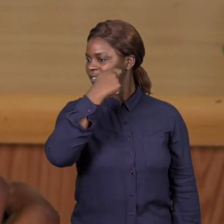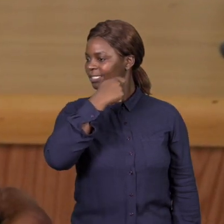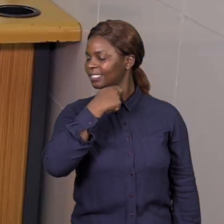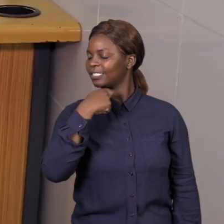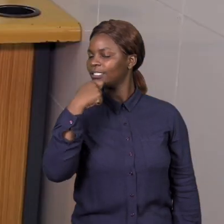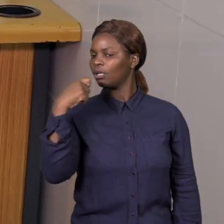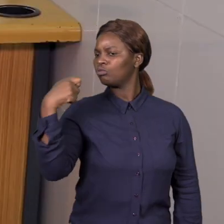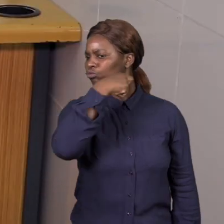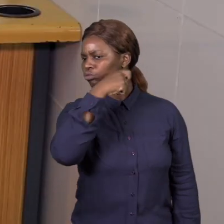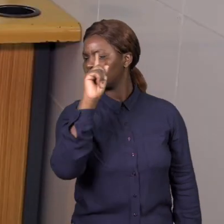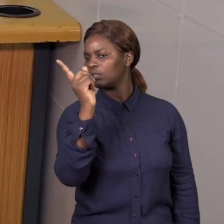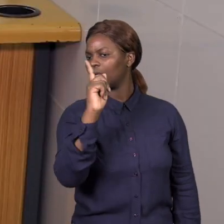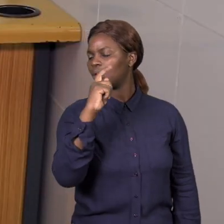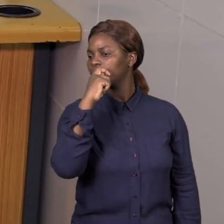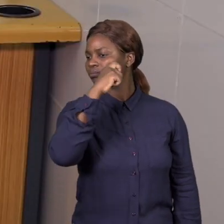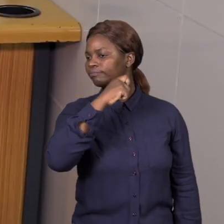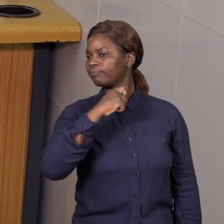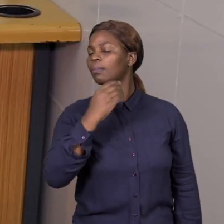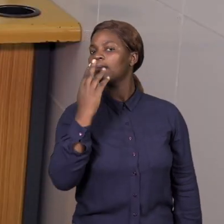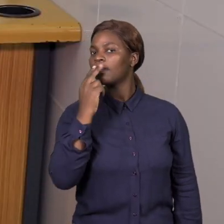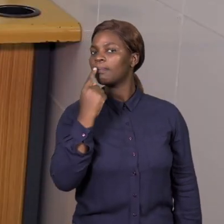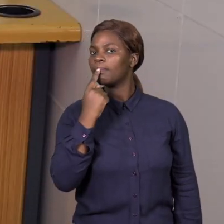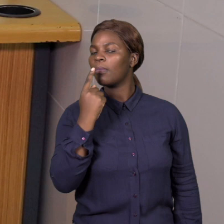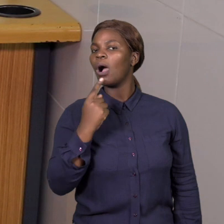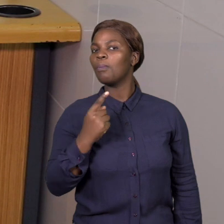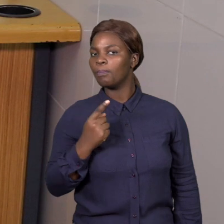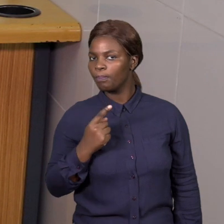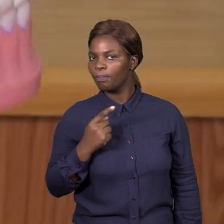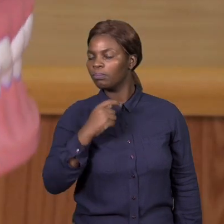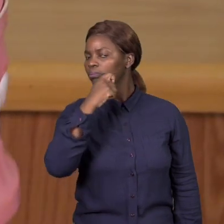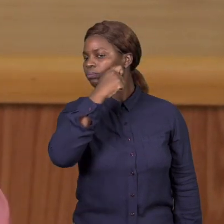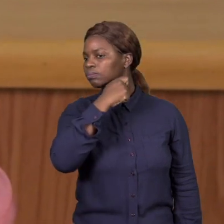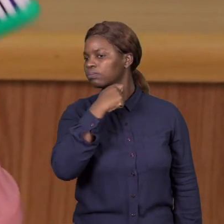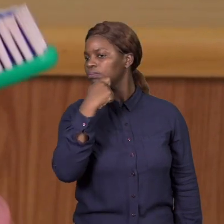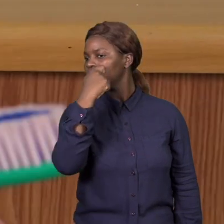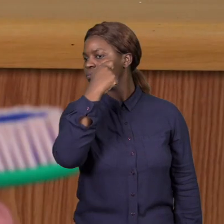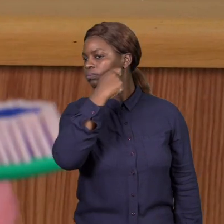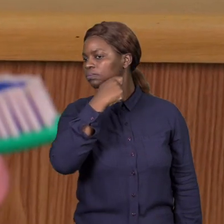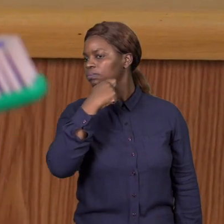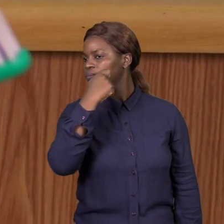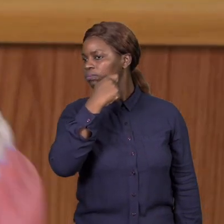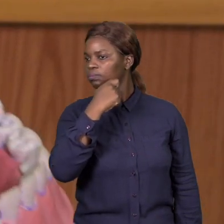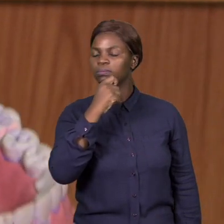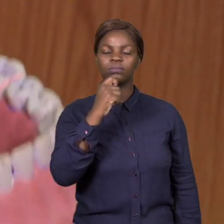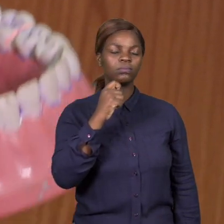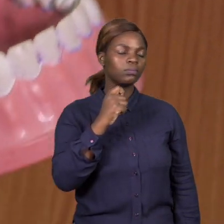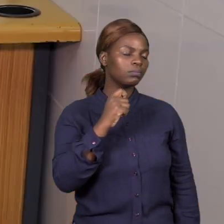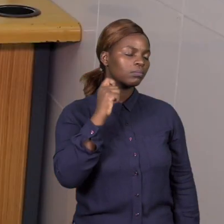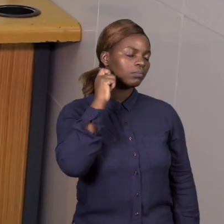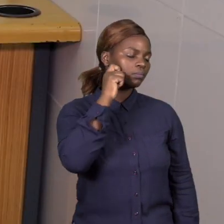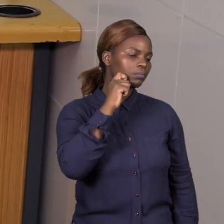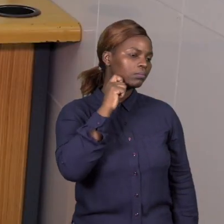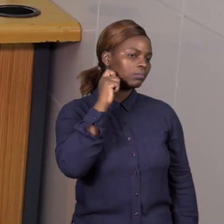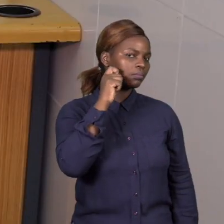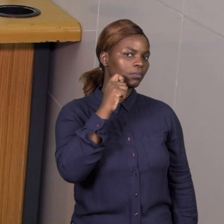circulares, com a boca fechada, de ponta a outra ponta. E depois vamos abrir a boca.